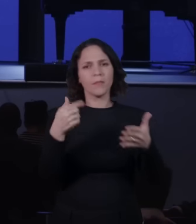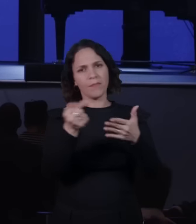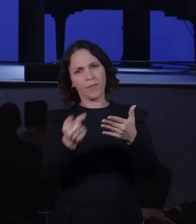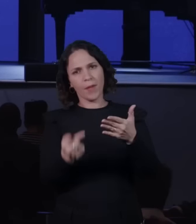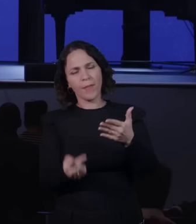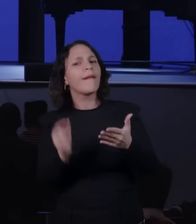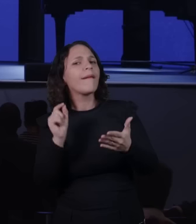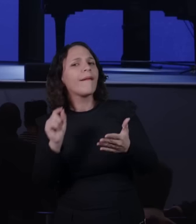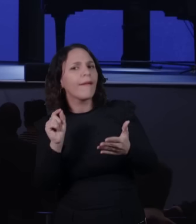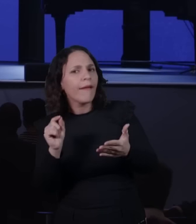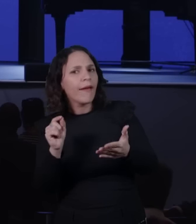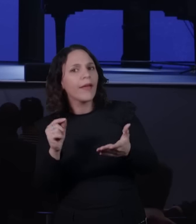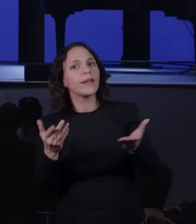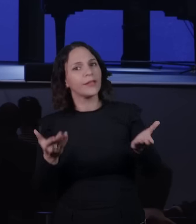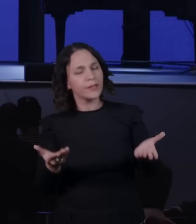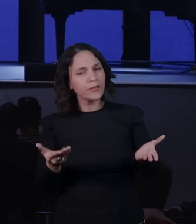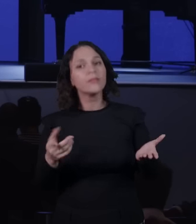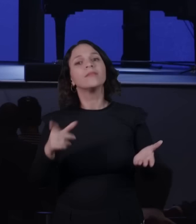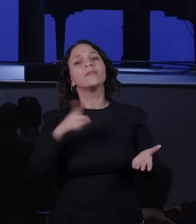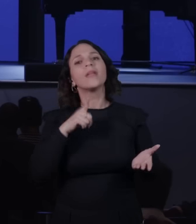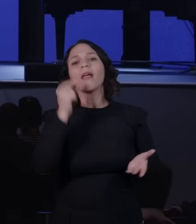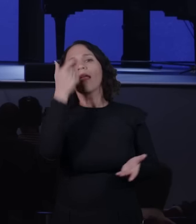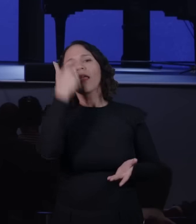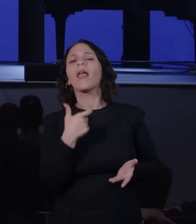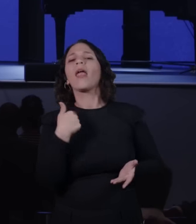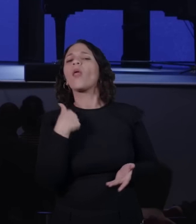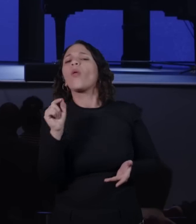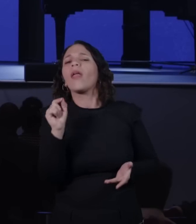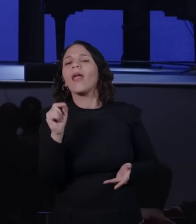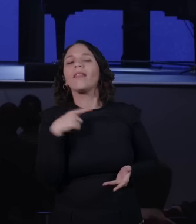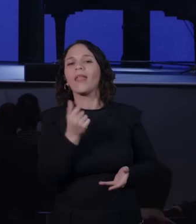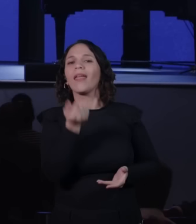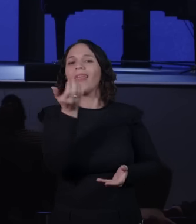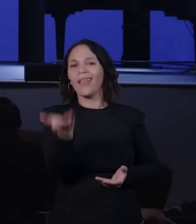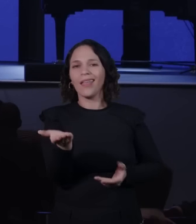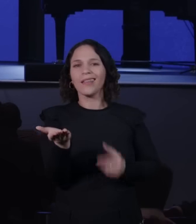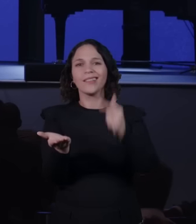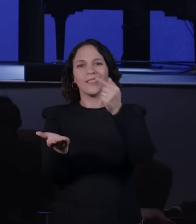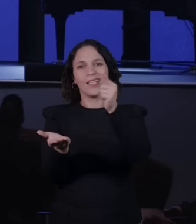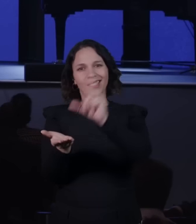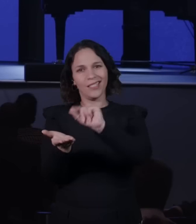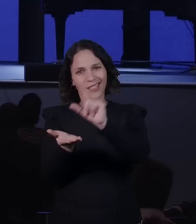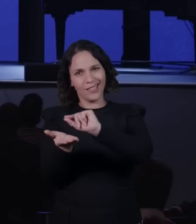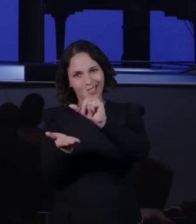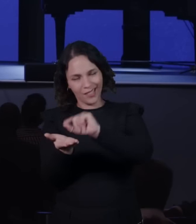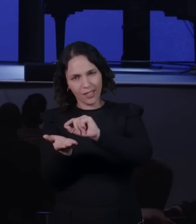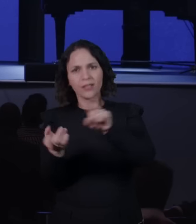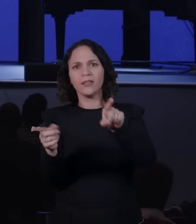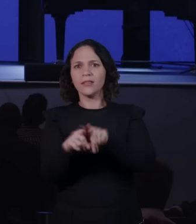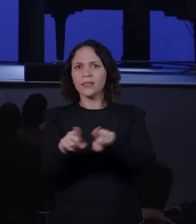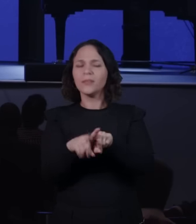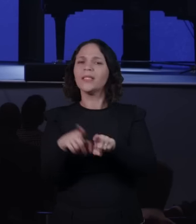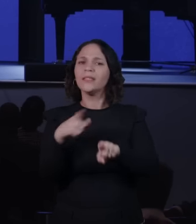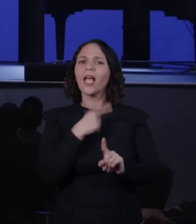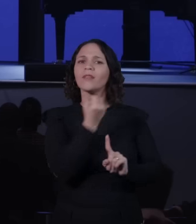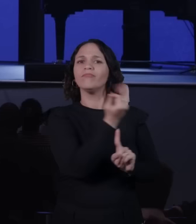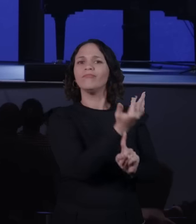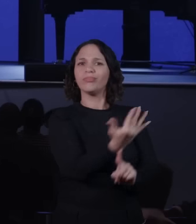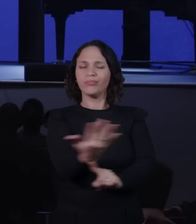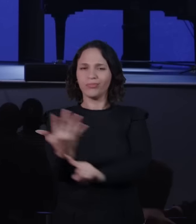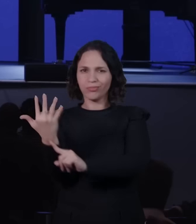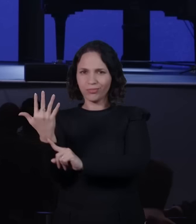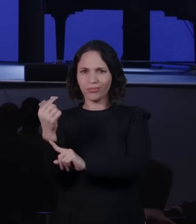aquele que conserva na mão direita as 7 estrelas, e que anda no meio dos